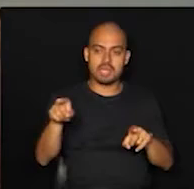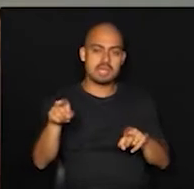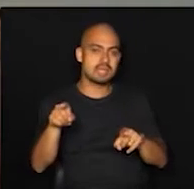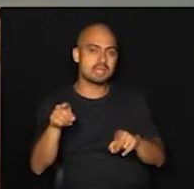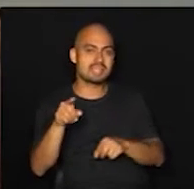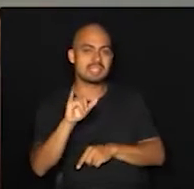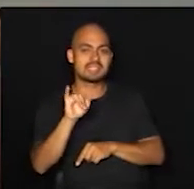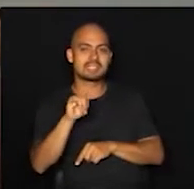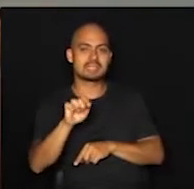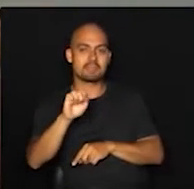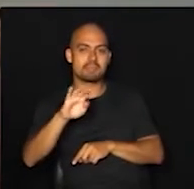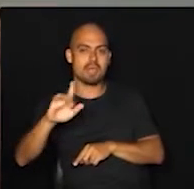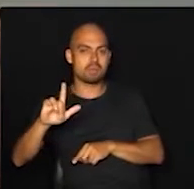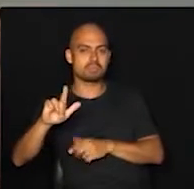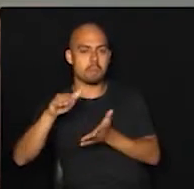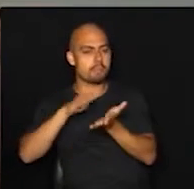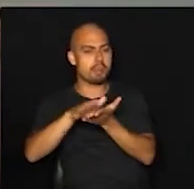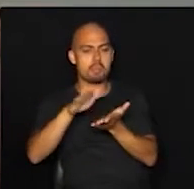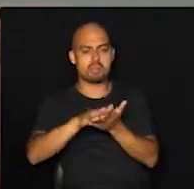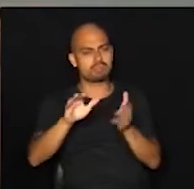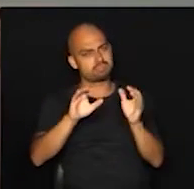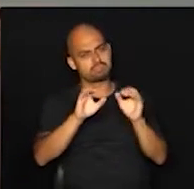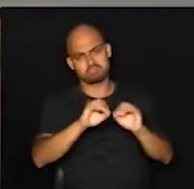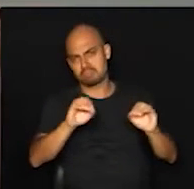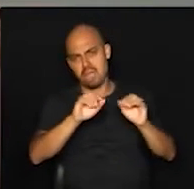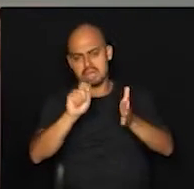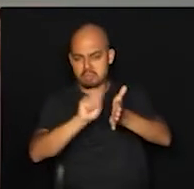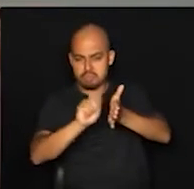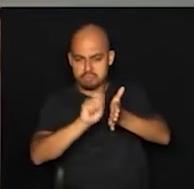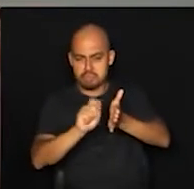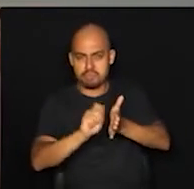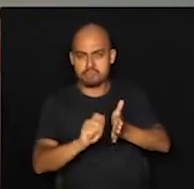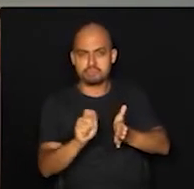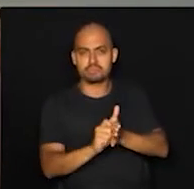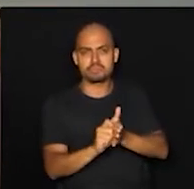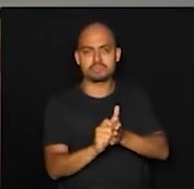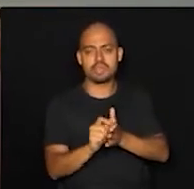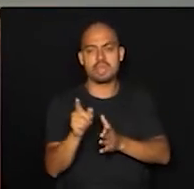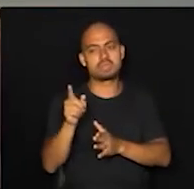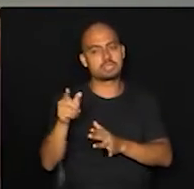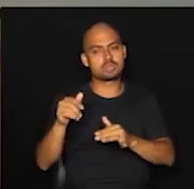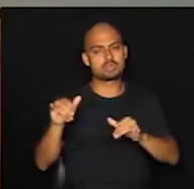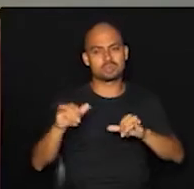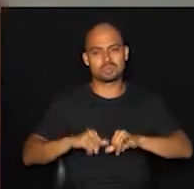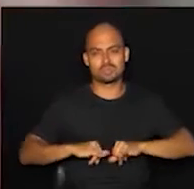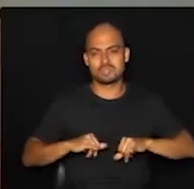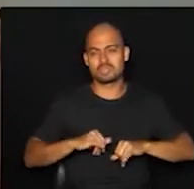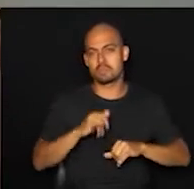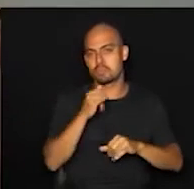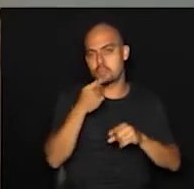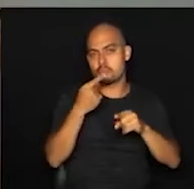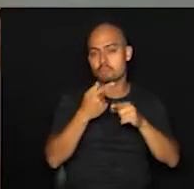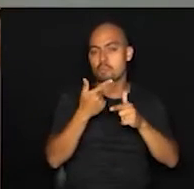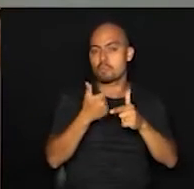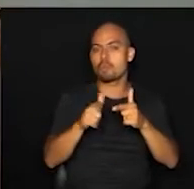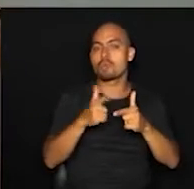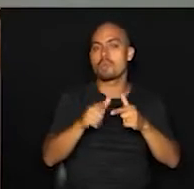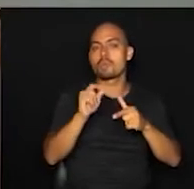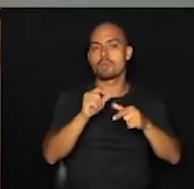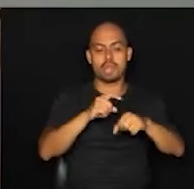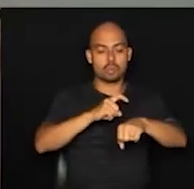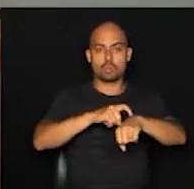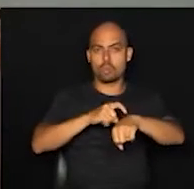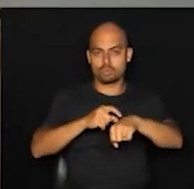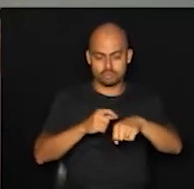ela não tinha, por exemplo, ela não foi uma escritora. Ela tinha muito sofrimento em escrever, ela tinha uma artrose grande, sabe? Tá. Então